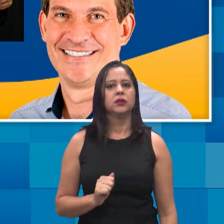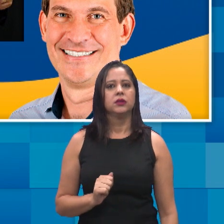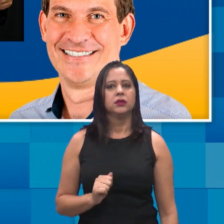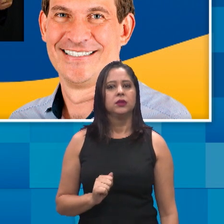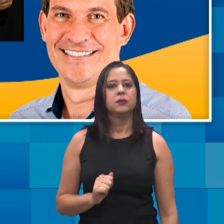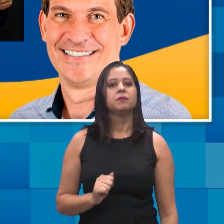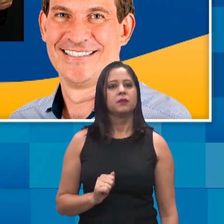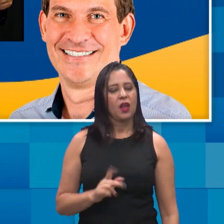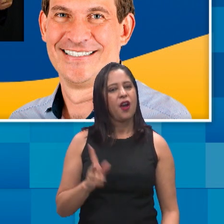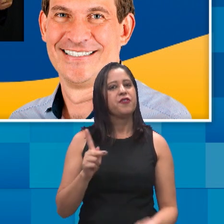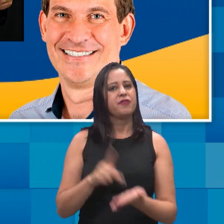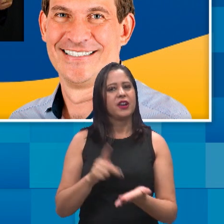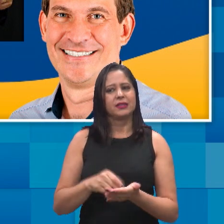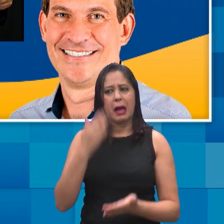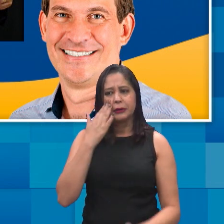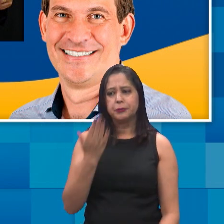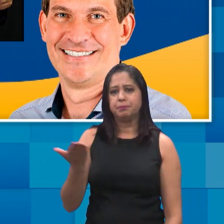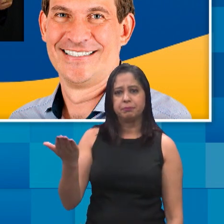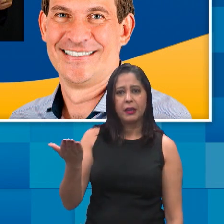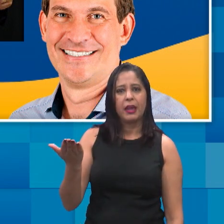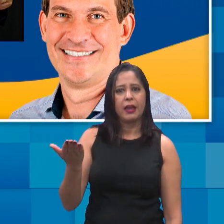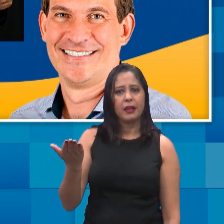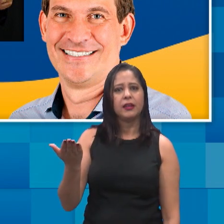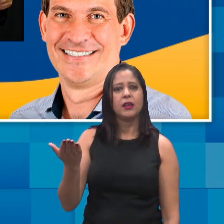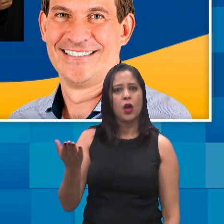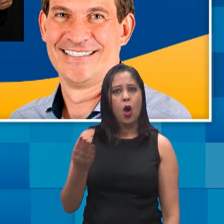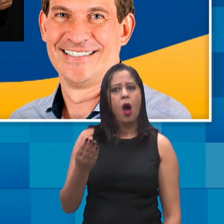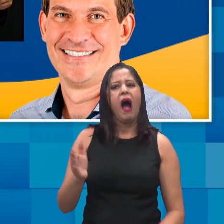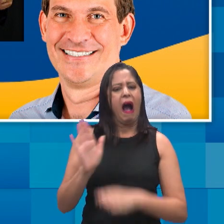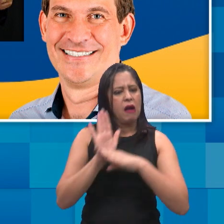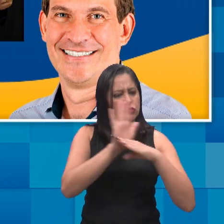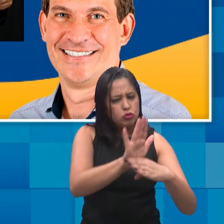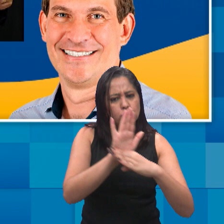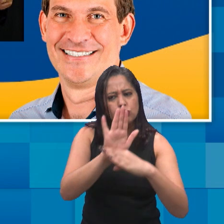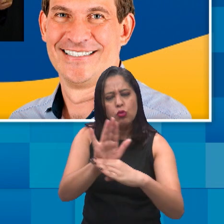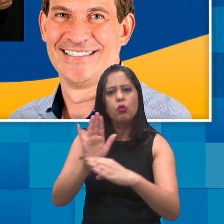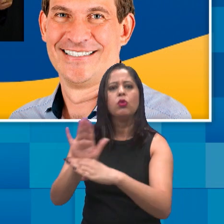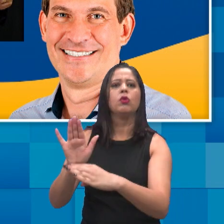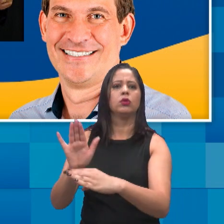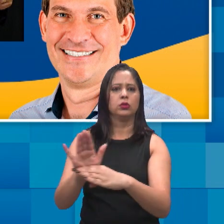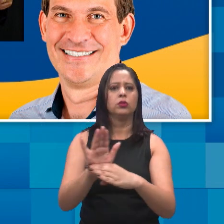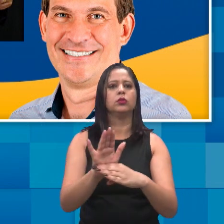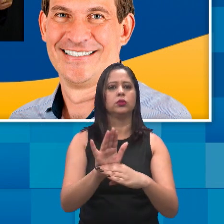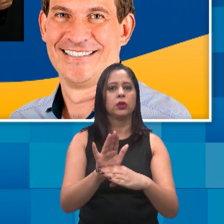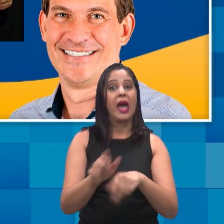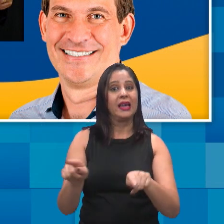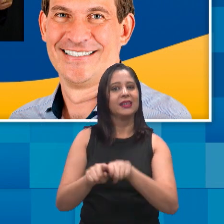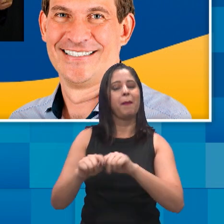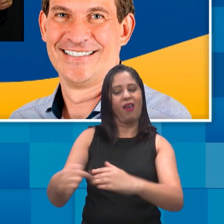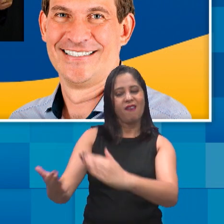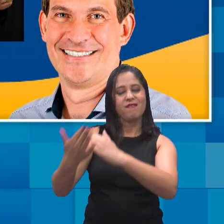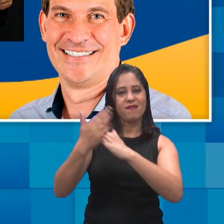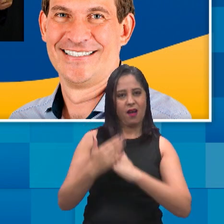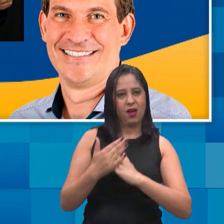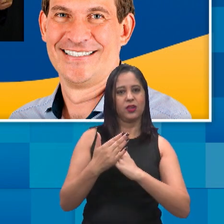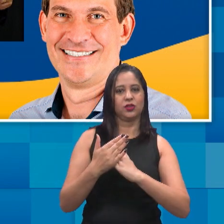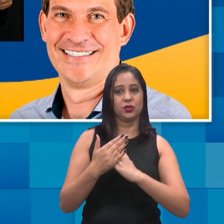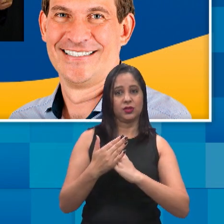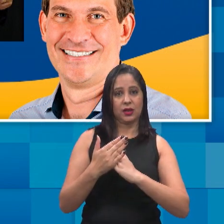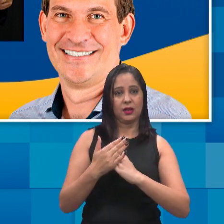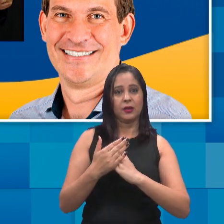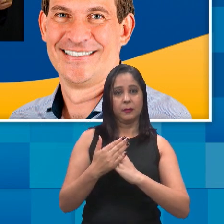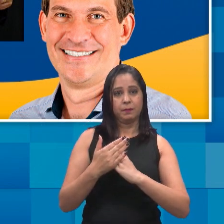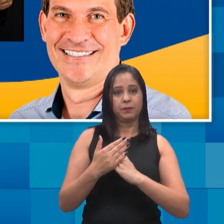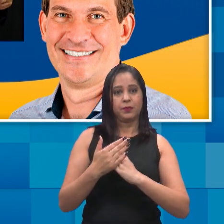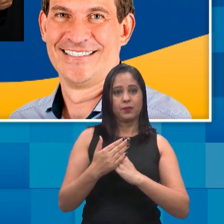É realmente um cara diferenciado, que ajuda demais e que também irá nos ajudar a partir do meio do ano